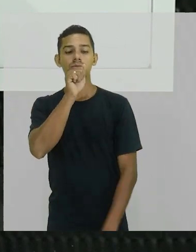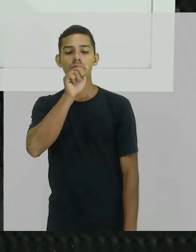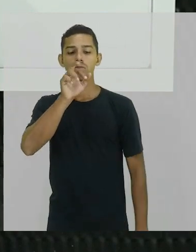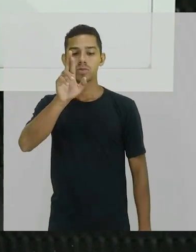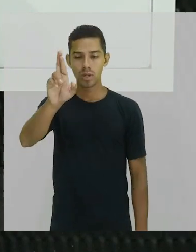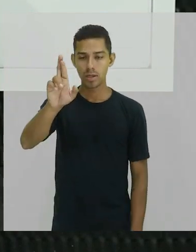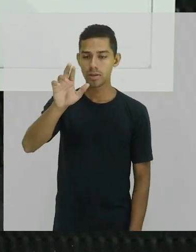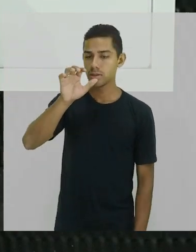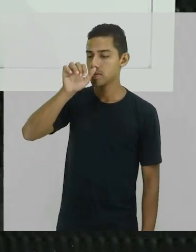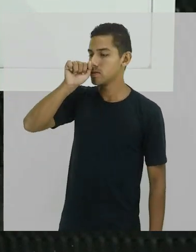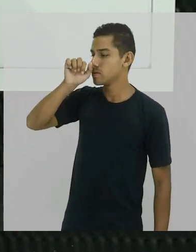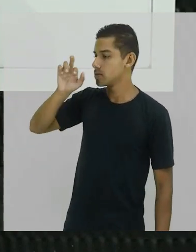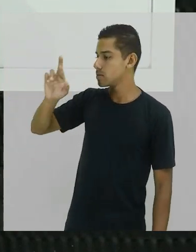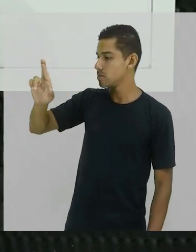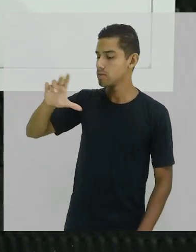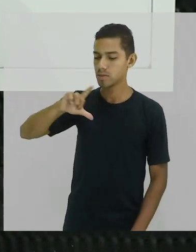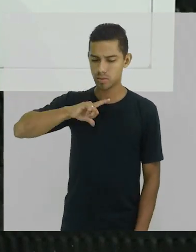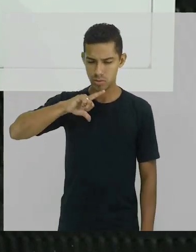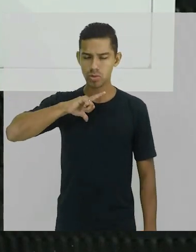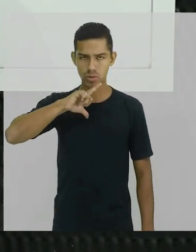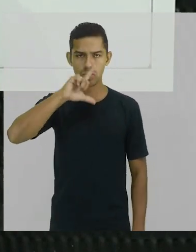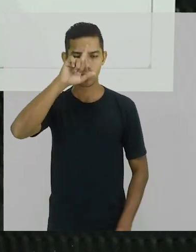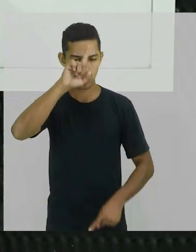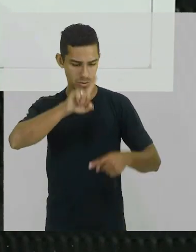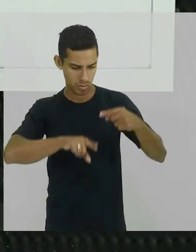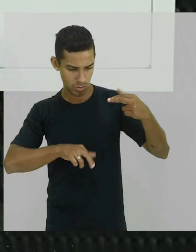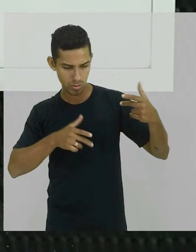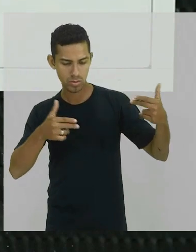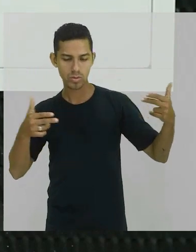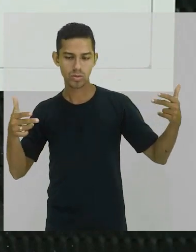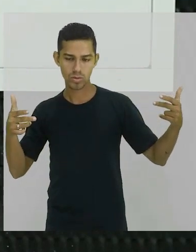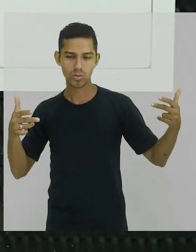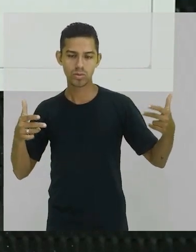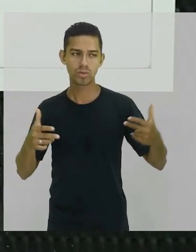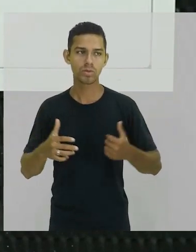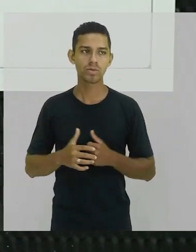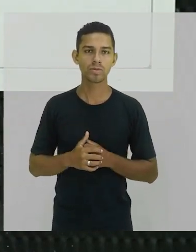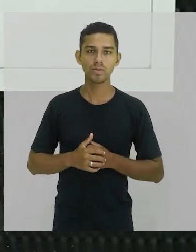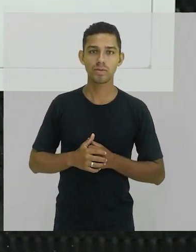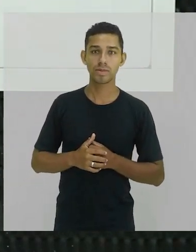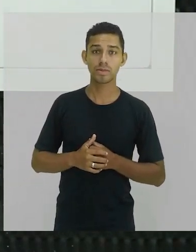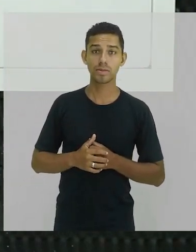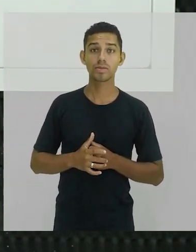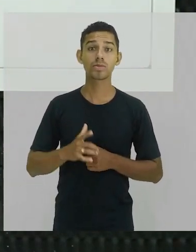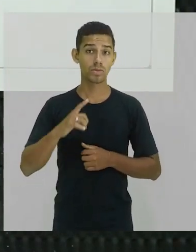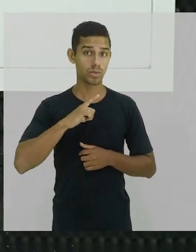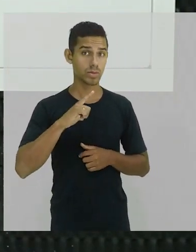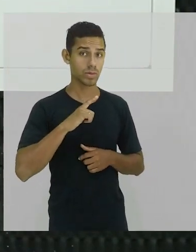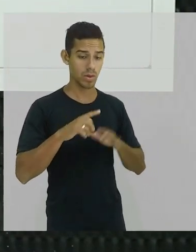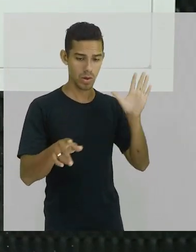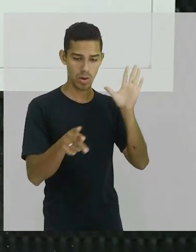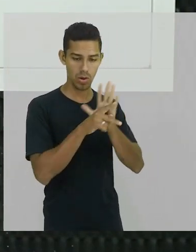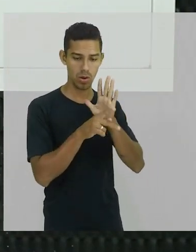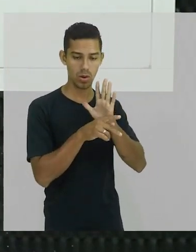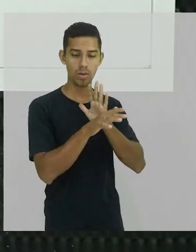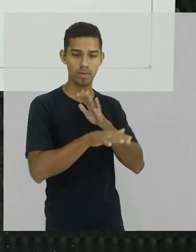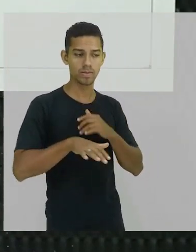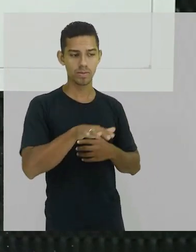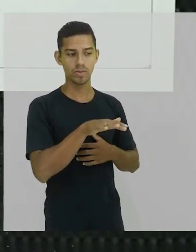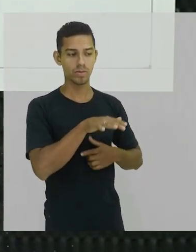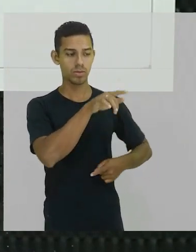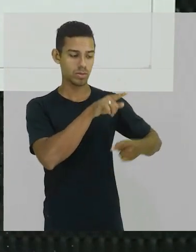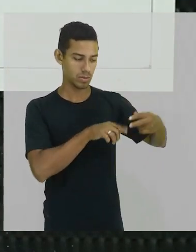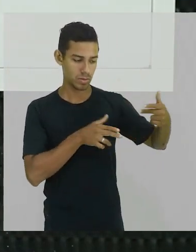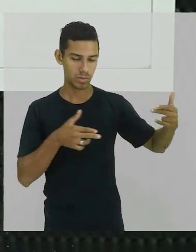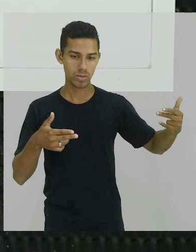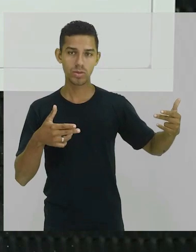Então, esse ar é o meio material, ok? E existem locais em que essa matéria ela é